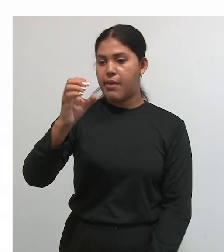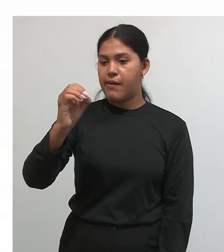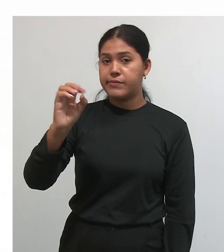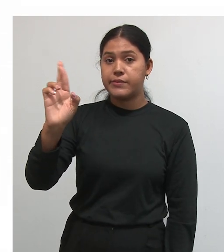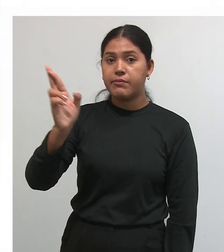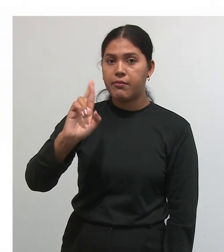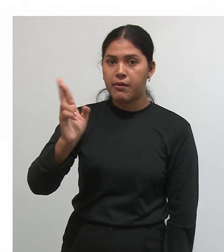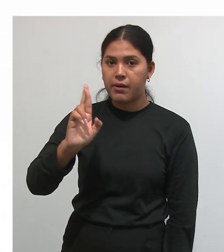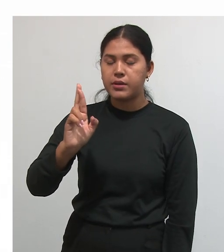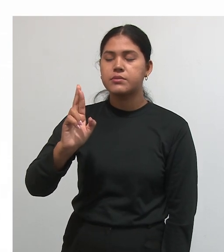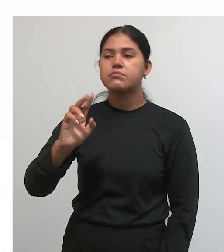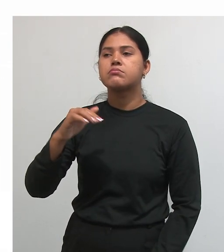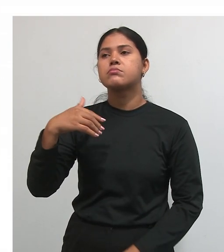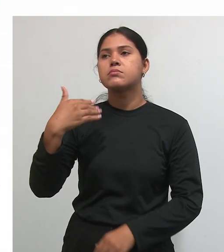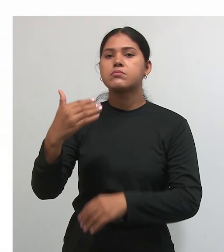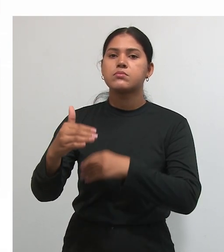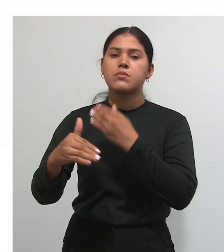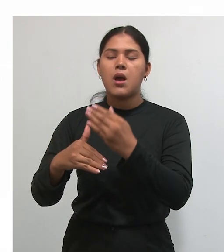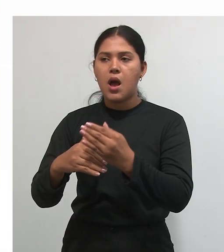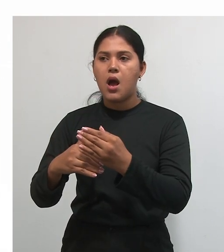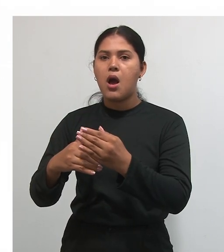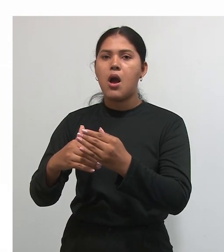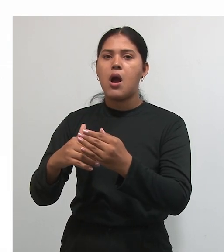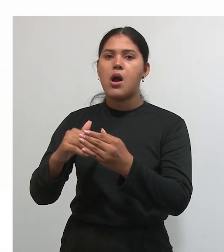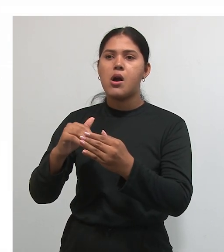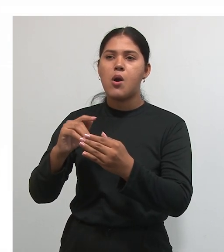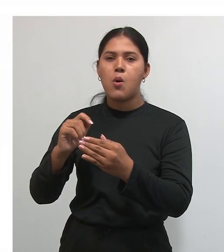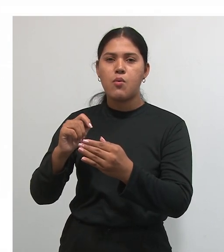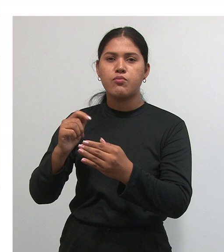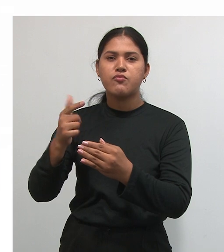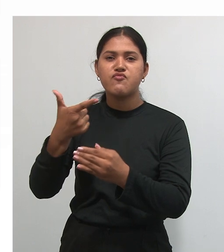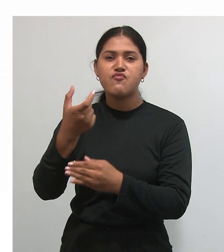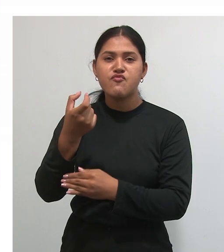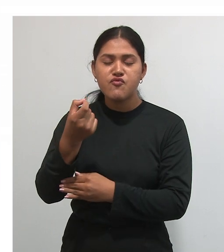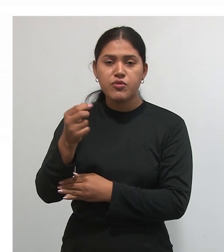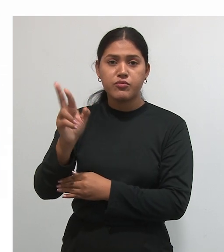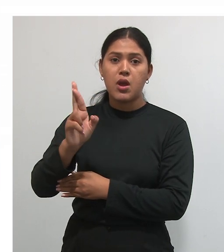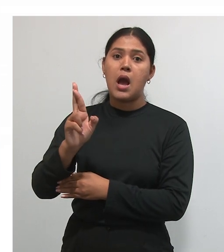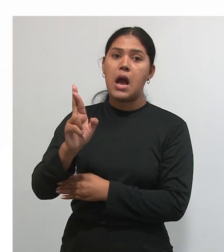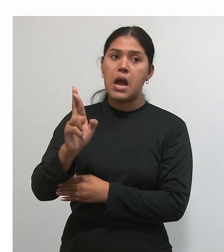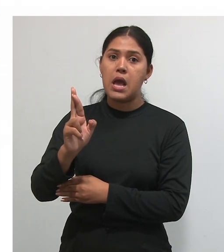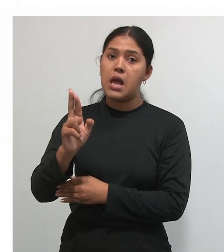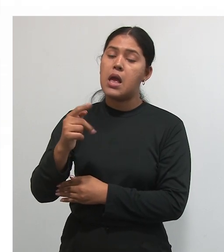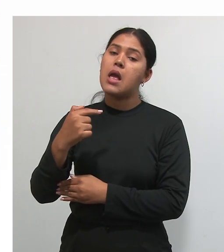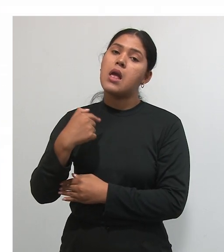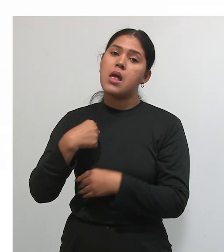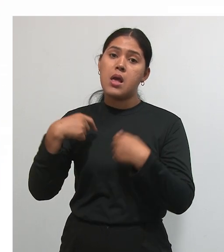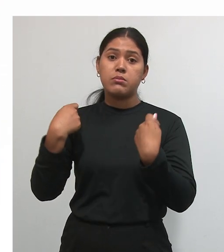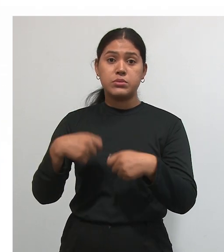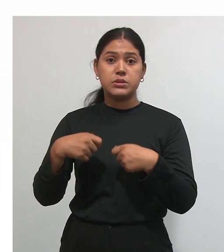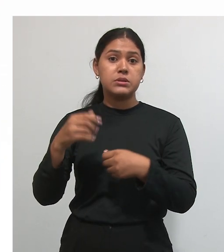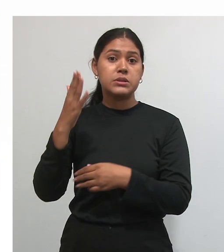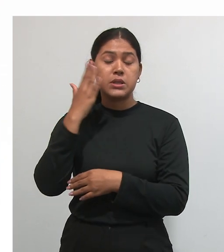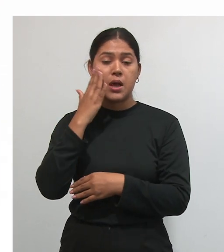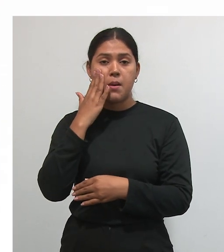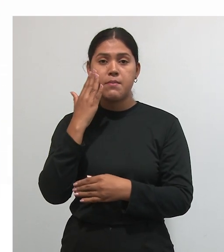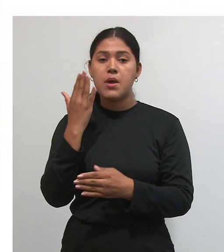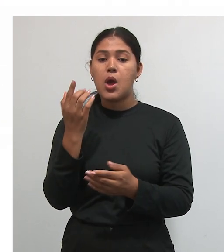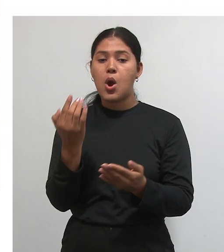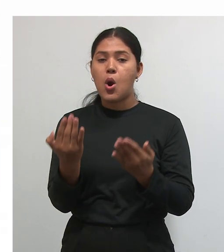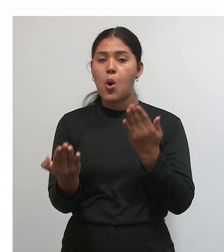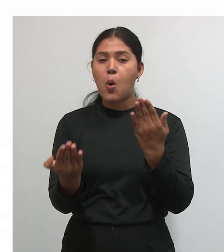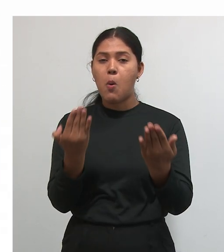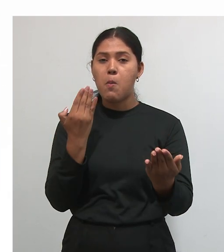era R$10, e no outro era, sei lá, 20, eu devo fazer ali média ponderada,